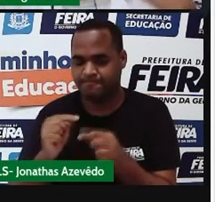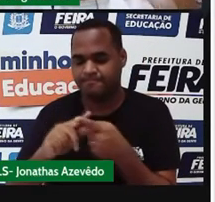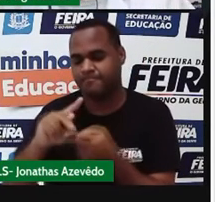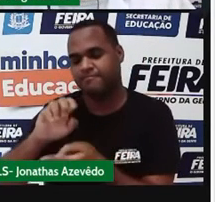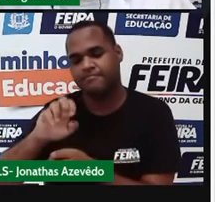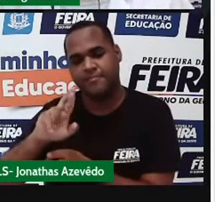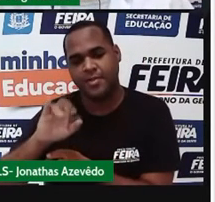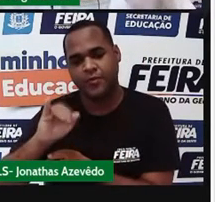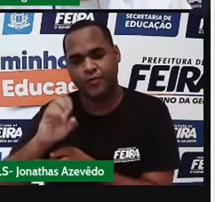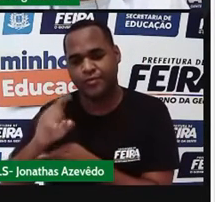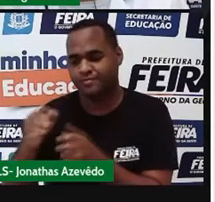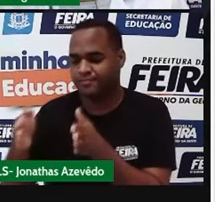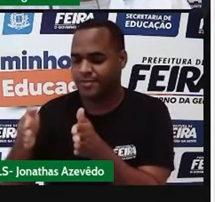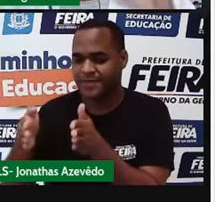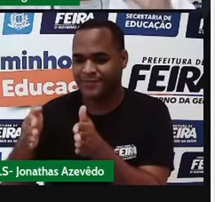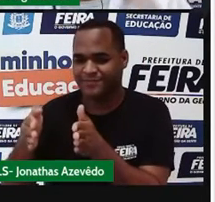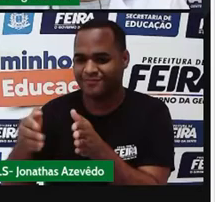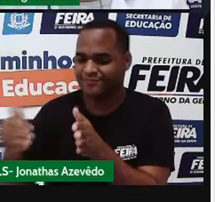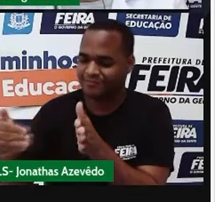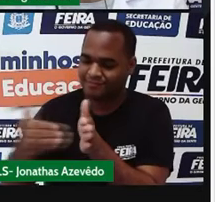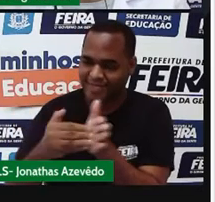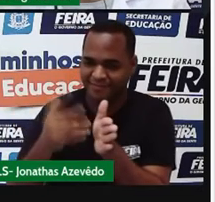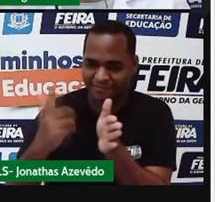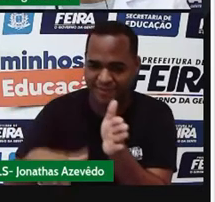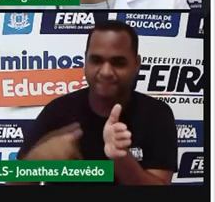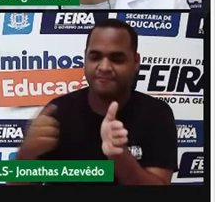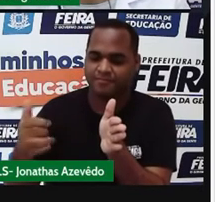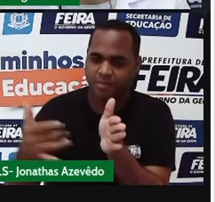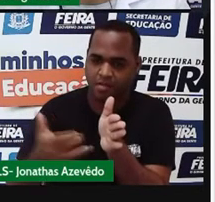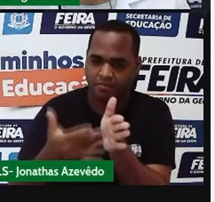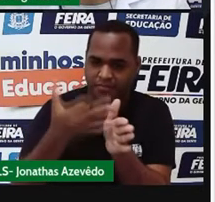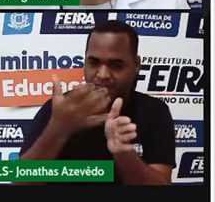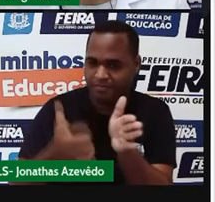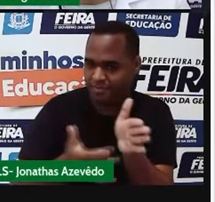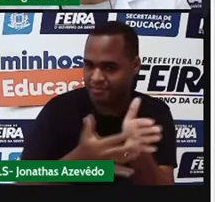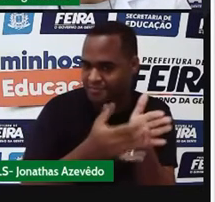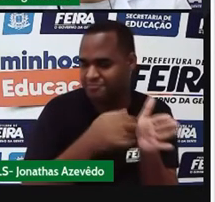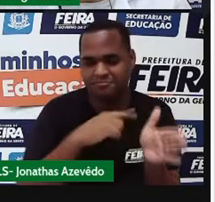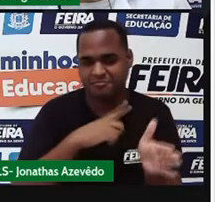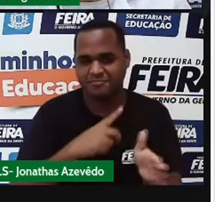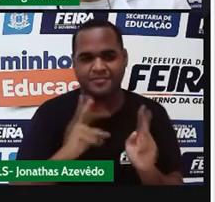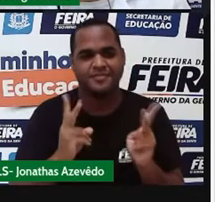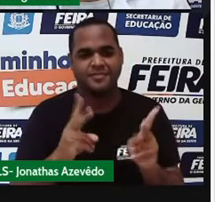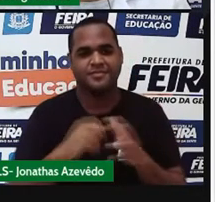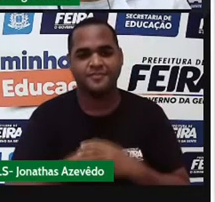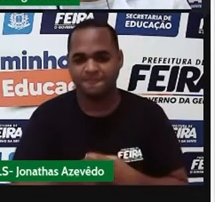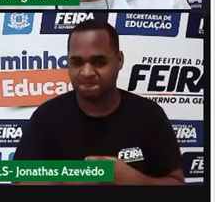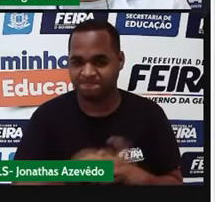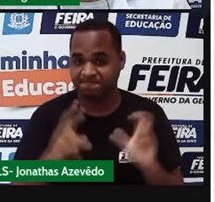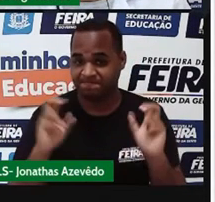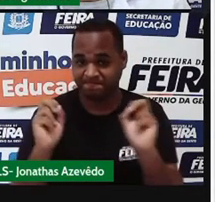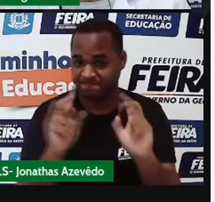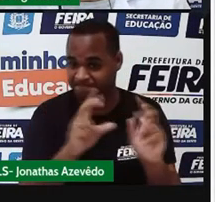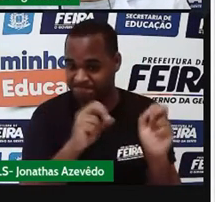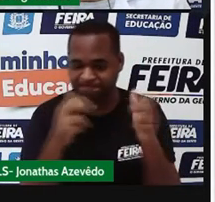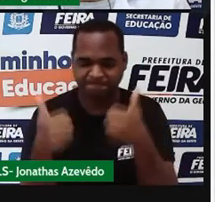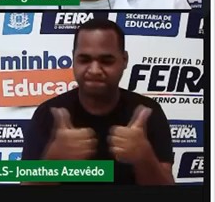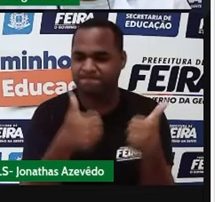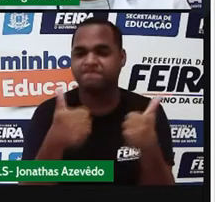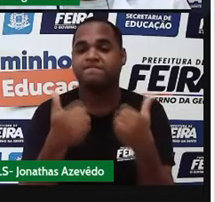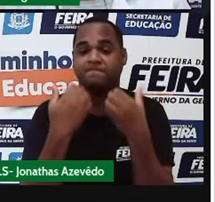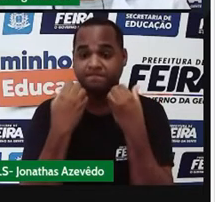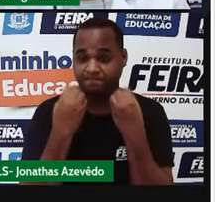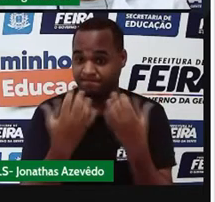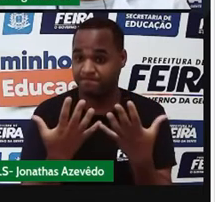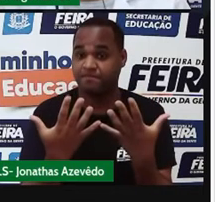periódica porque algarismos depois da, se repete infinitamente bacana bom